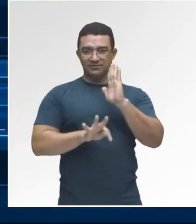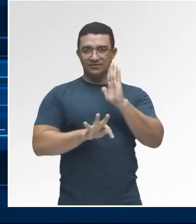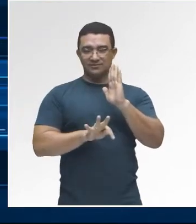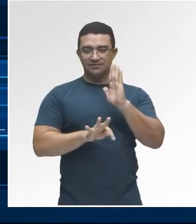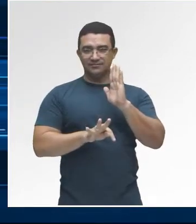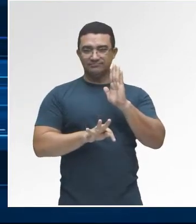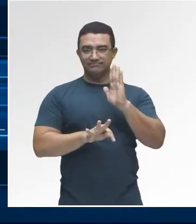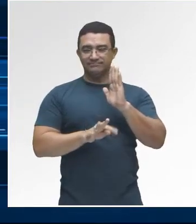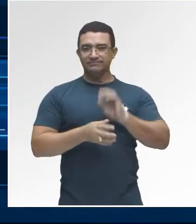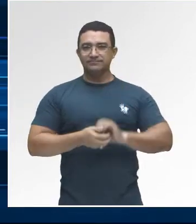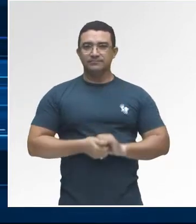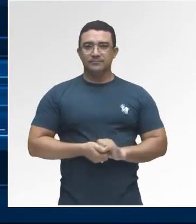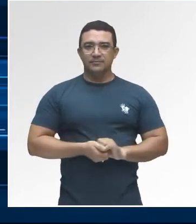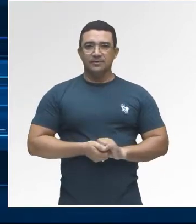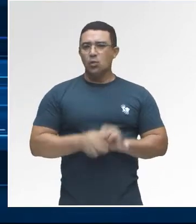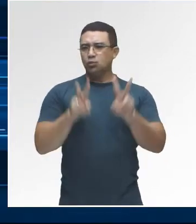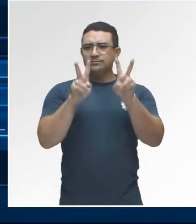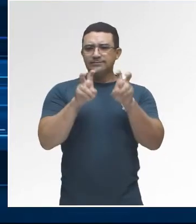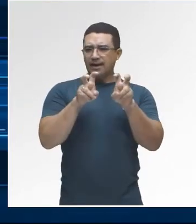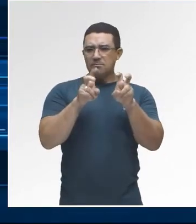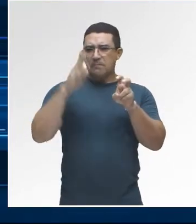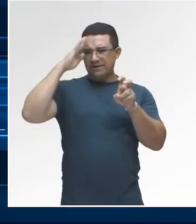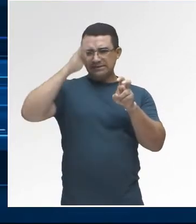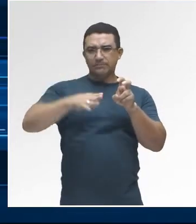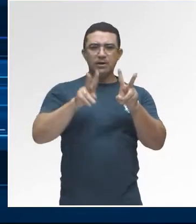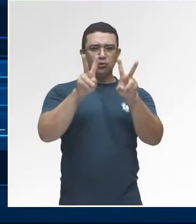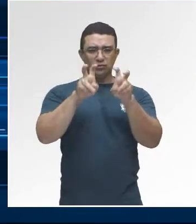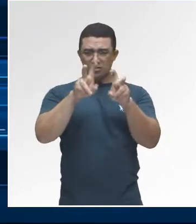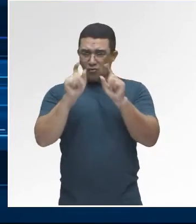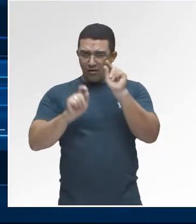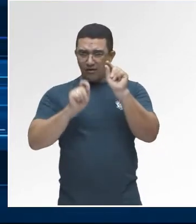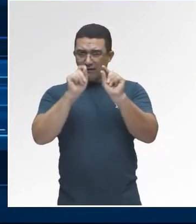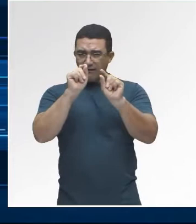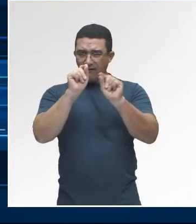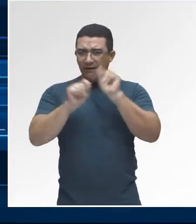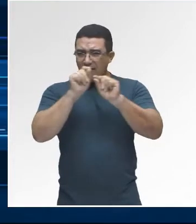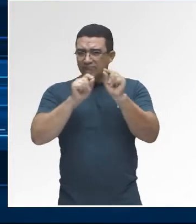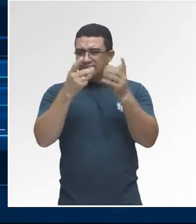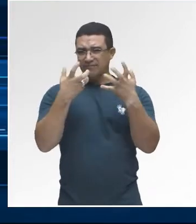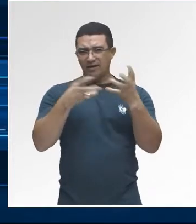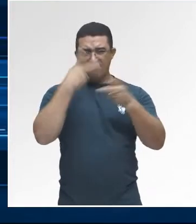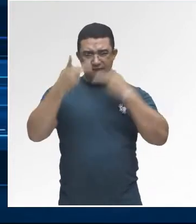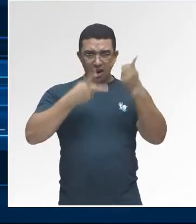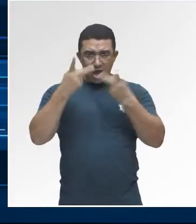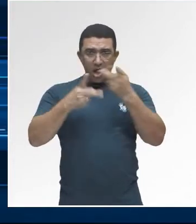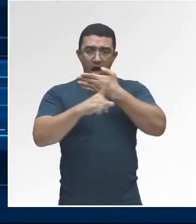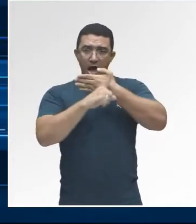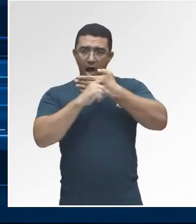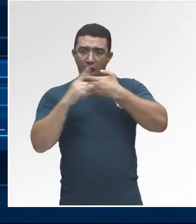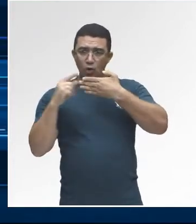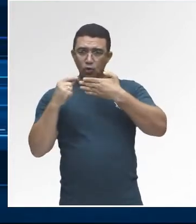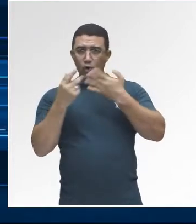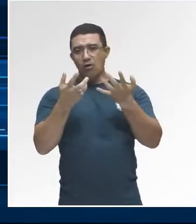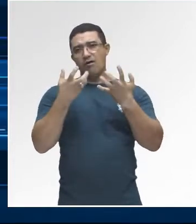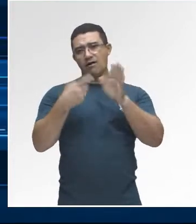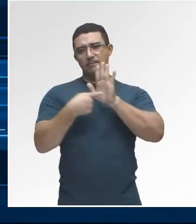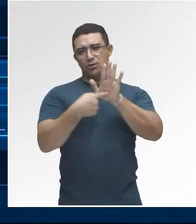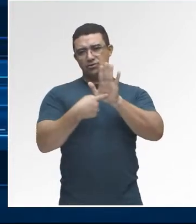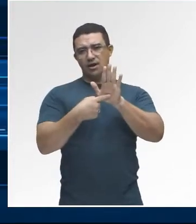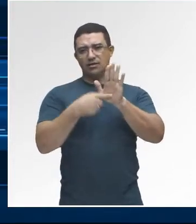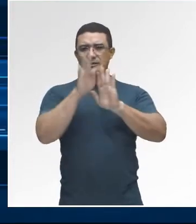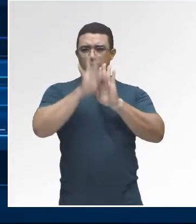tópico do texto, o tema do texto, o que ele quer falar para você, o que o autor quer expressar através daquele texto para você, tudo